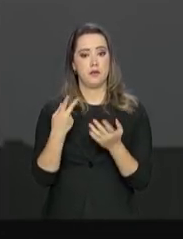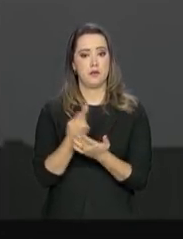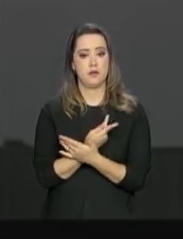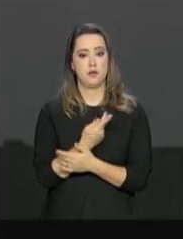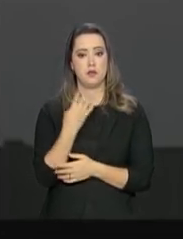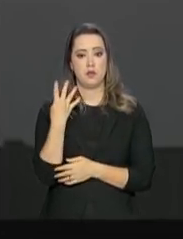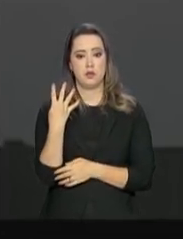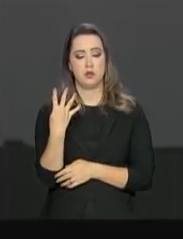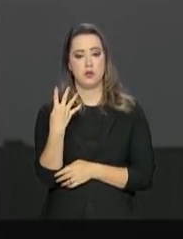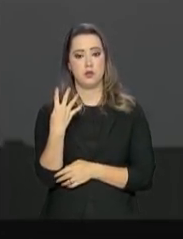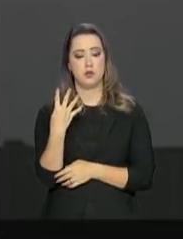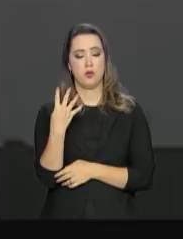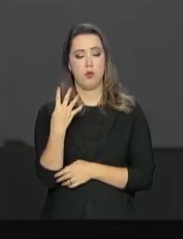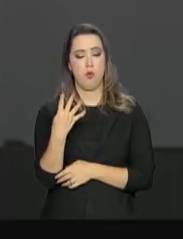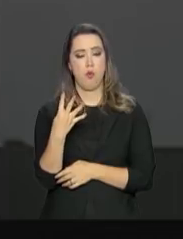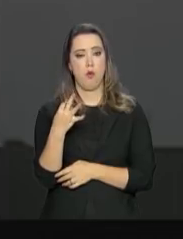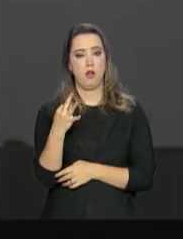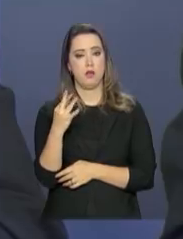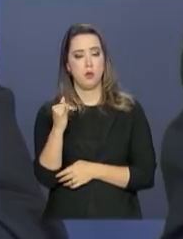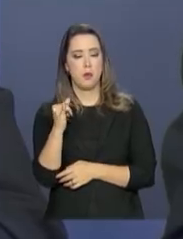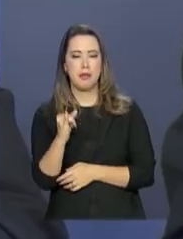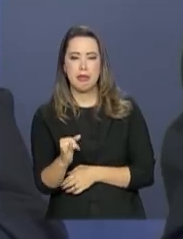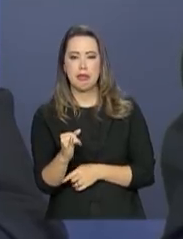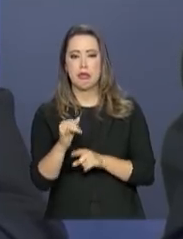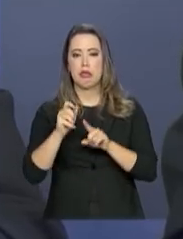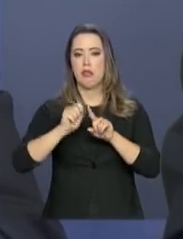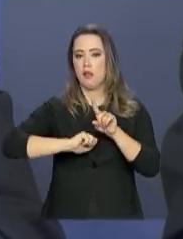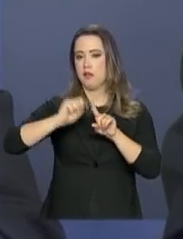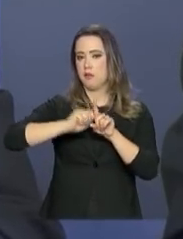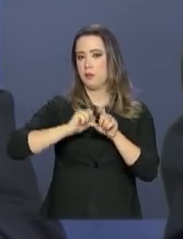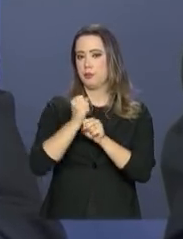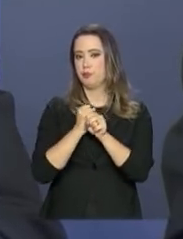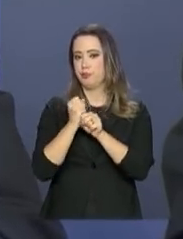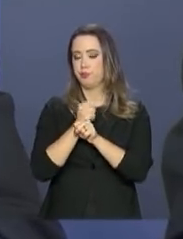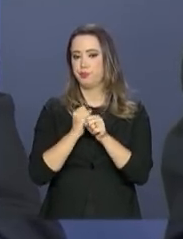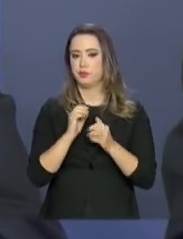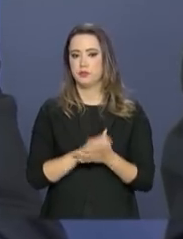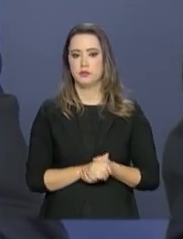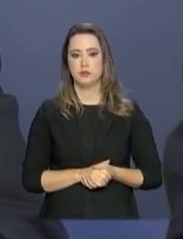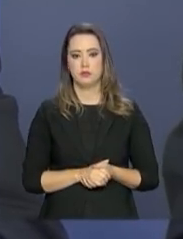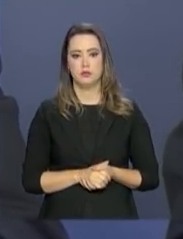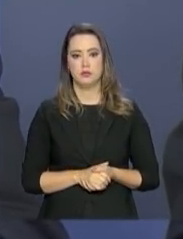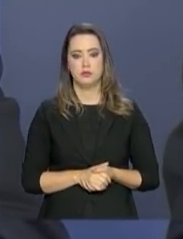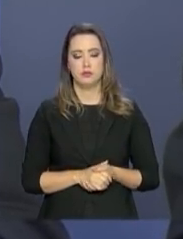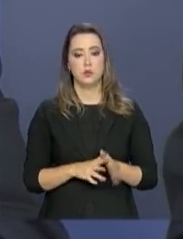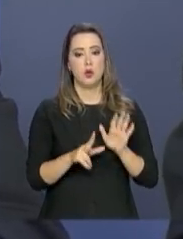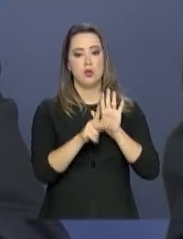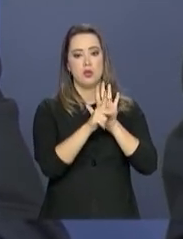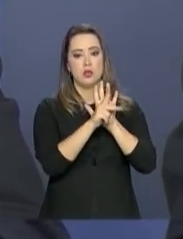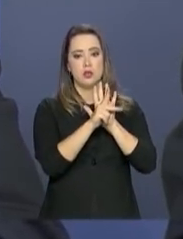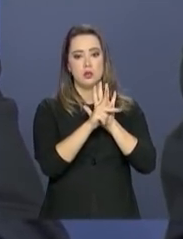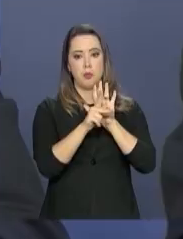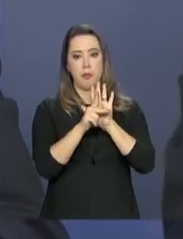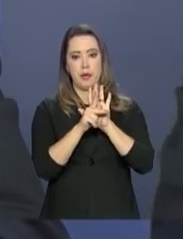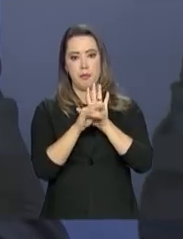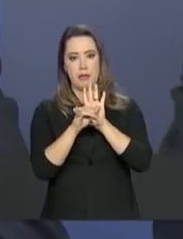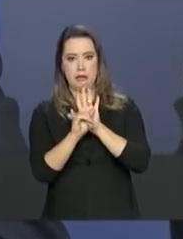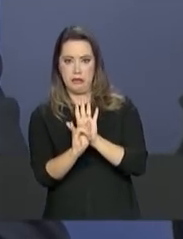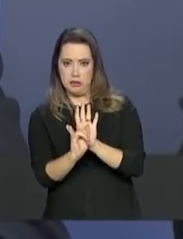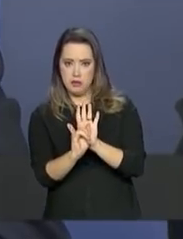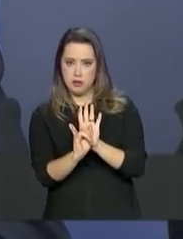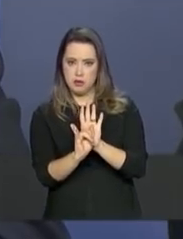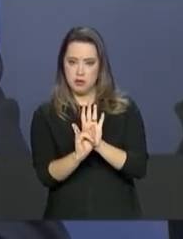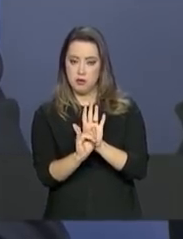o quarto trimestre deste ano o bebê e ele ele traz obras de forma perene